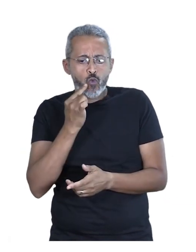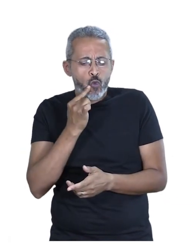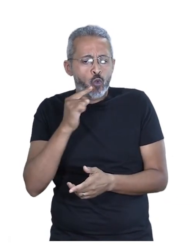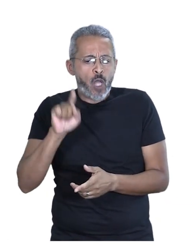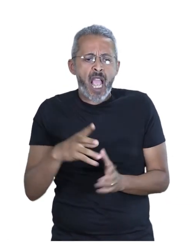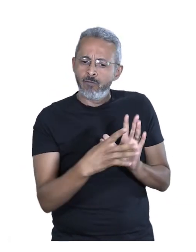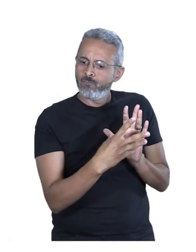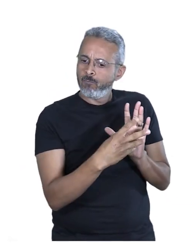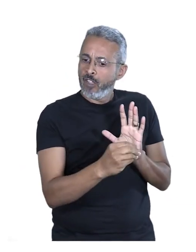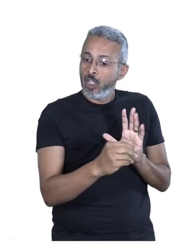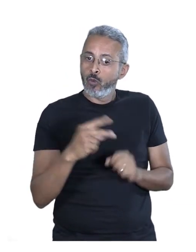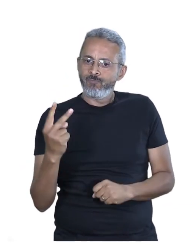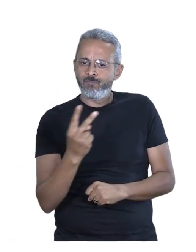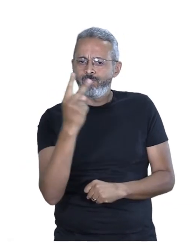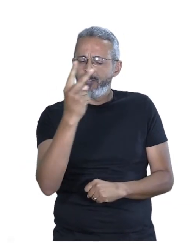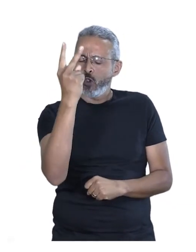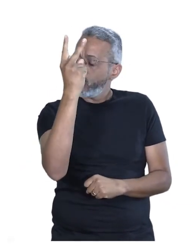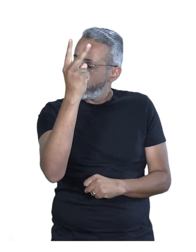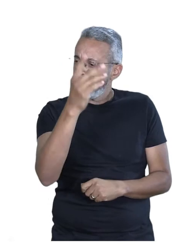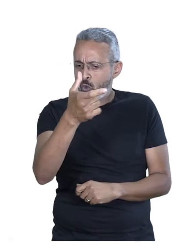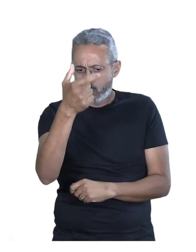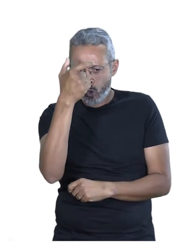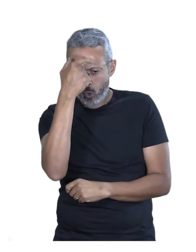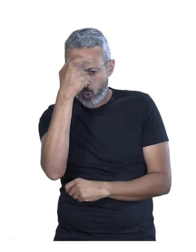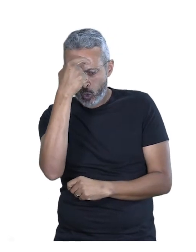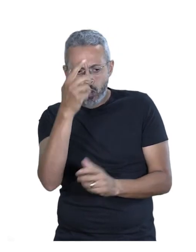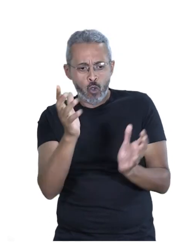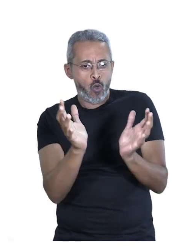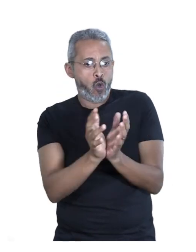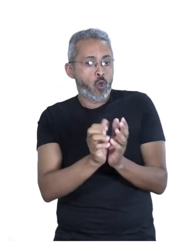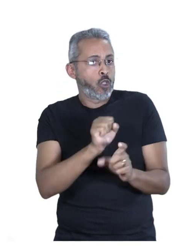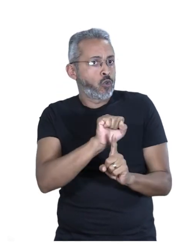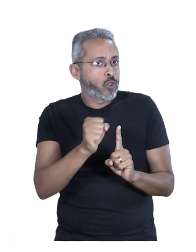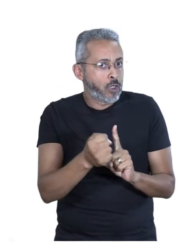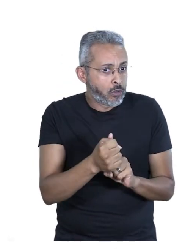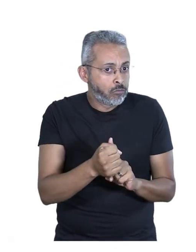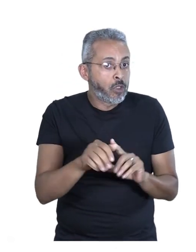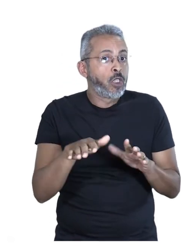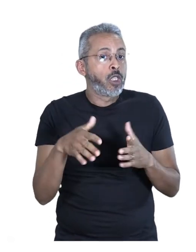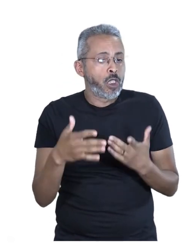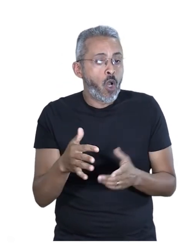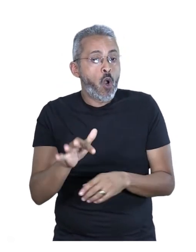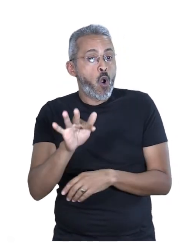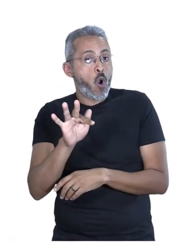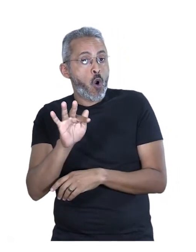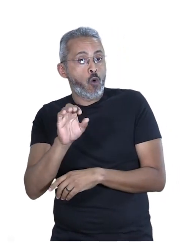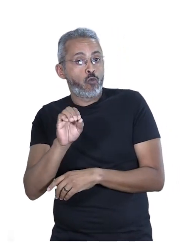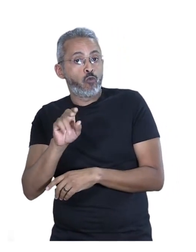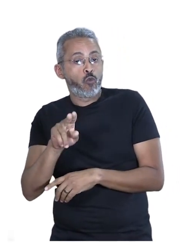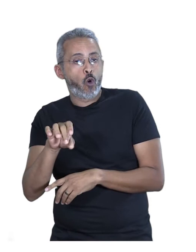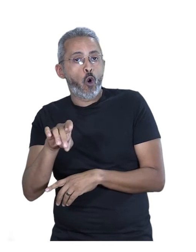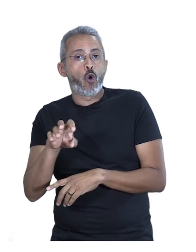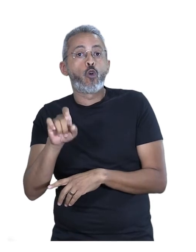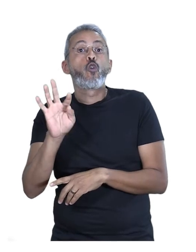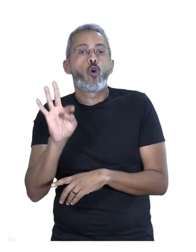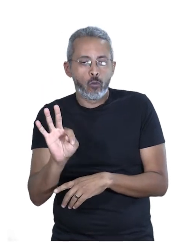da valorização dos padrões criados pela consciência coletiva. No entanto, segundo o pensador e ativista francês